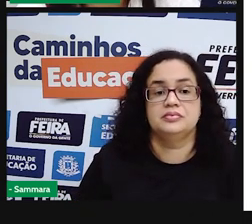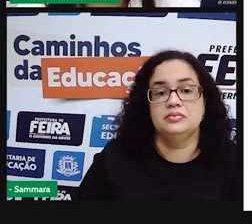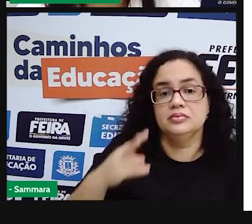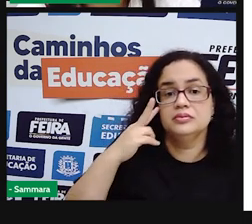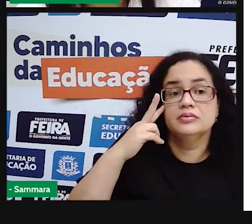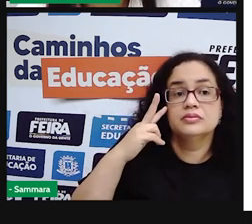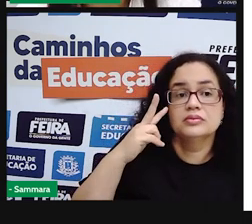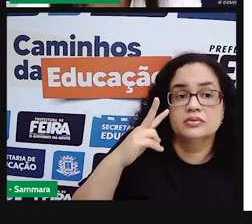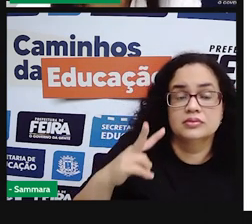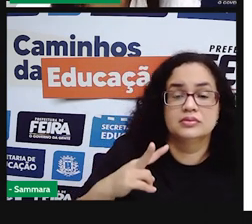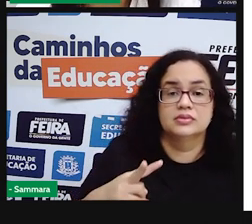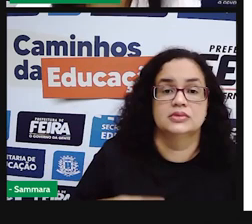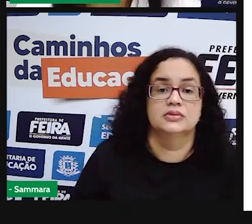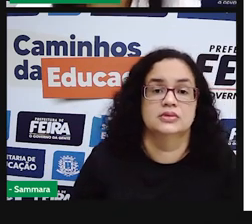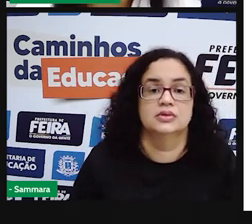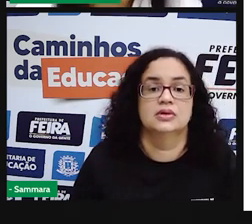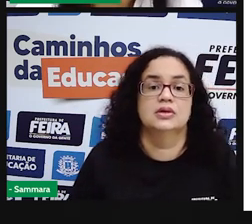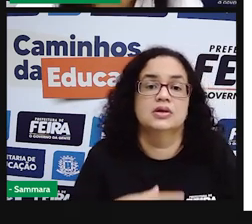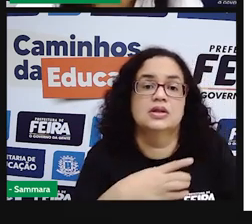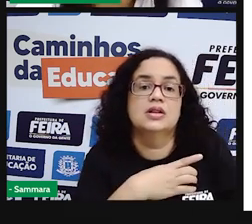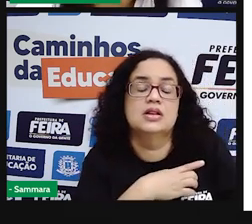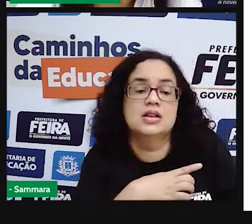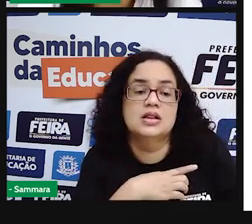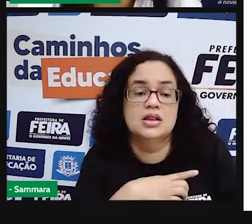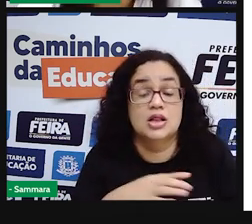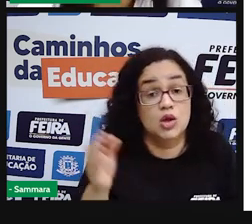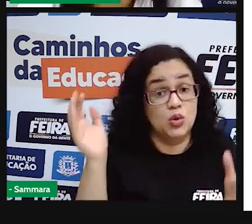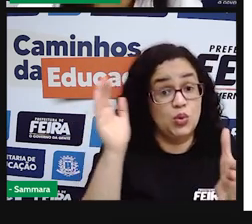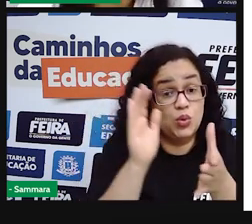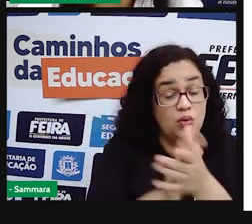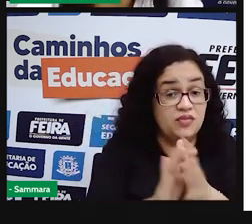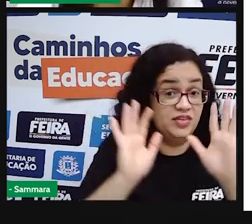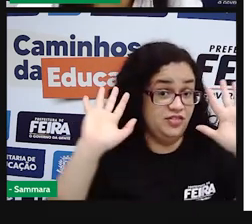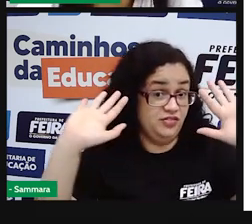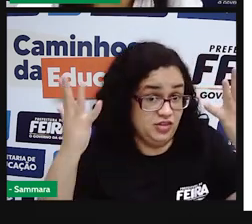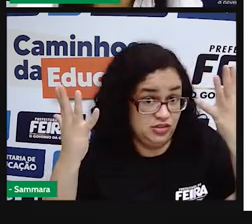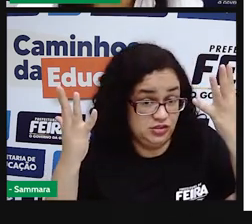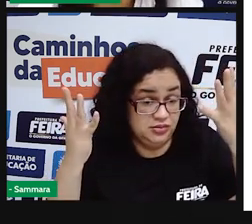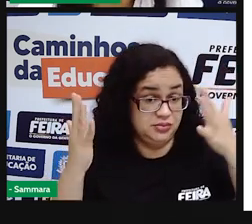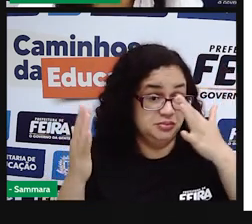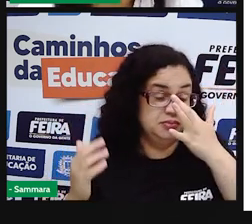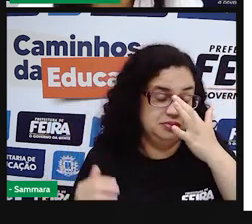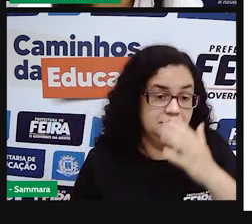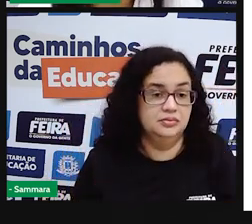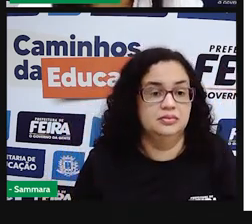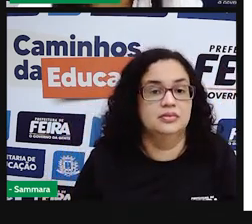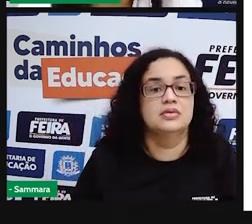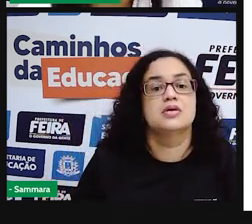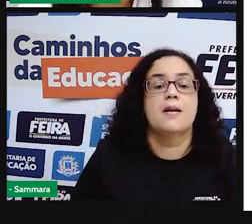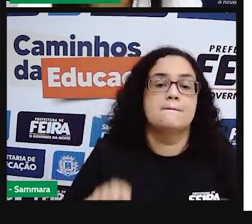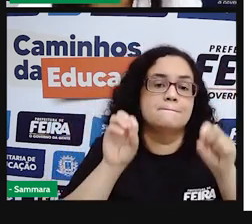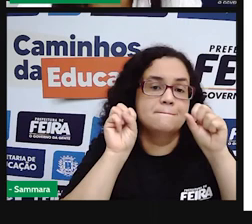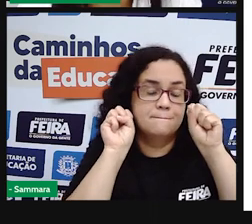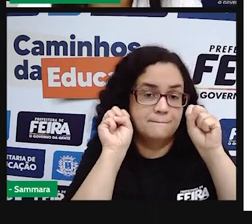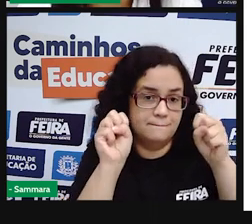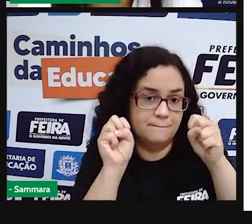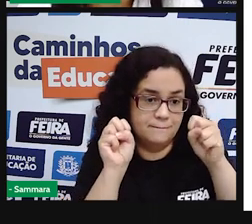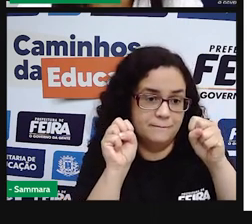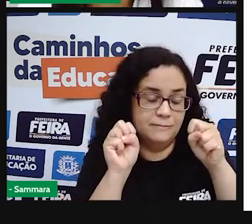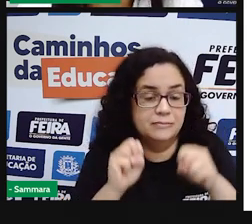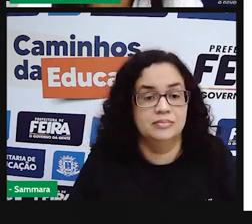Ela tá me convidando para ser o noivo da festa. Eu não posso aceitar, não tenho